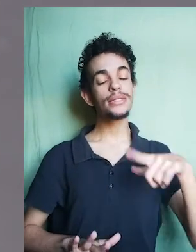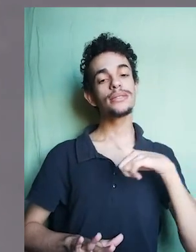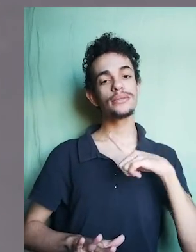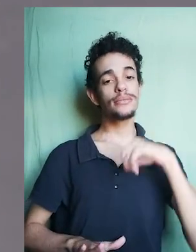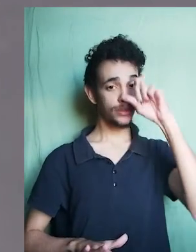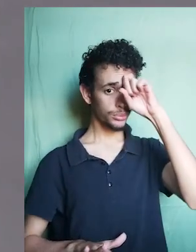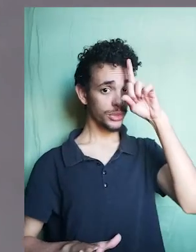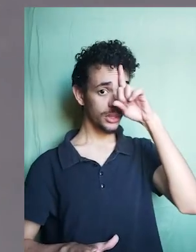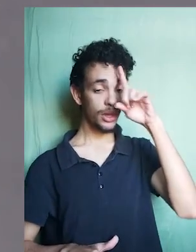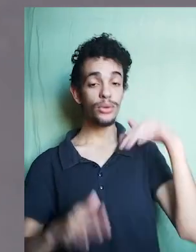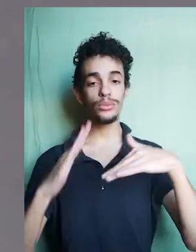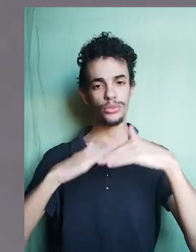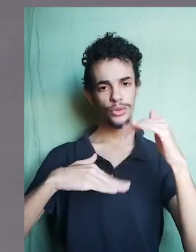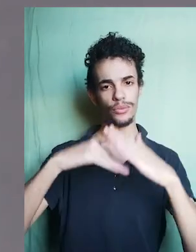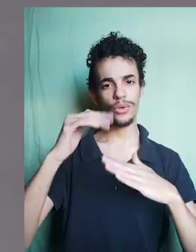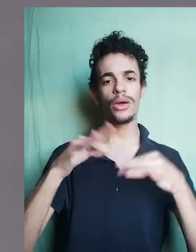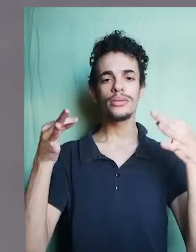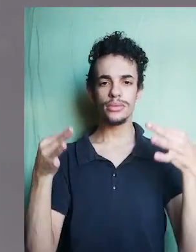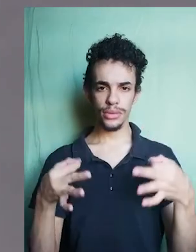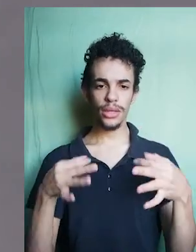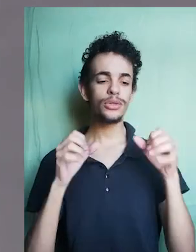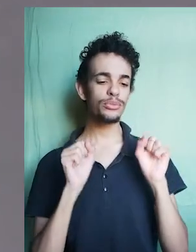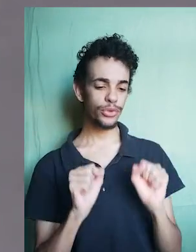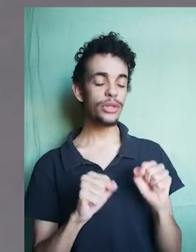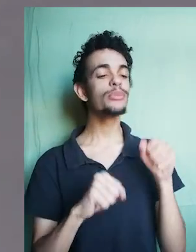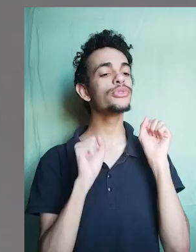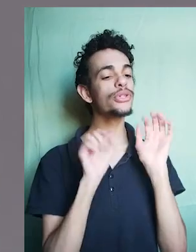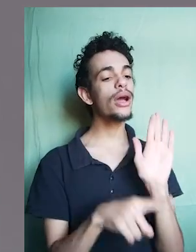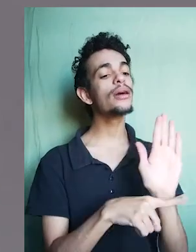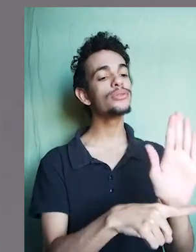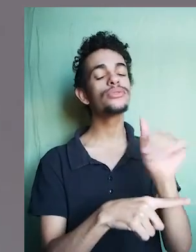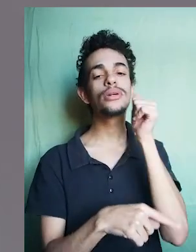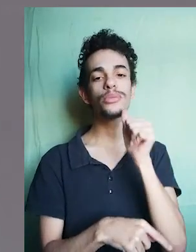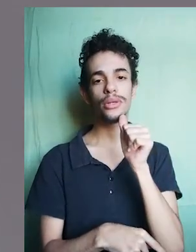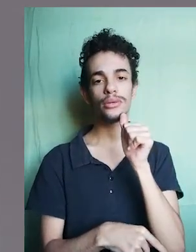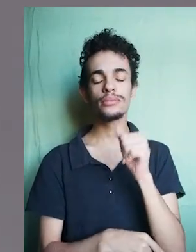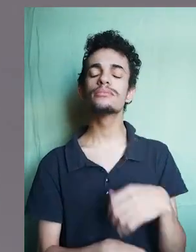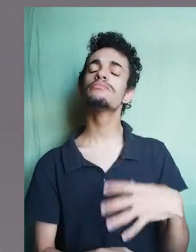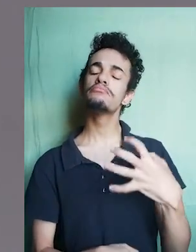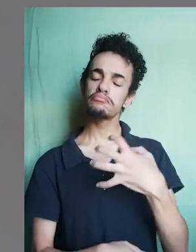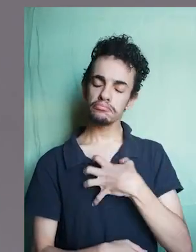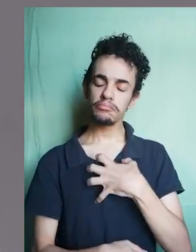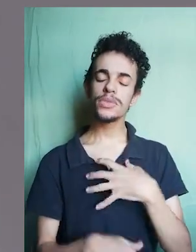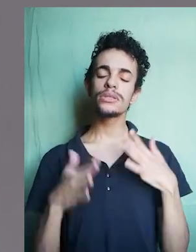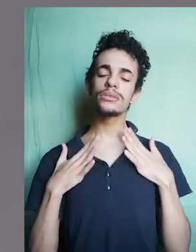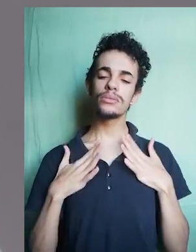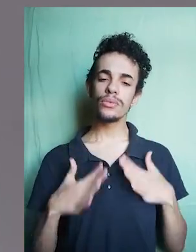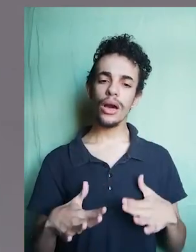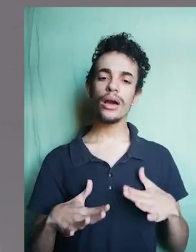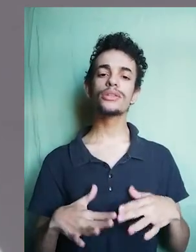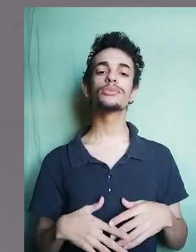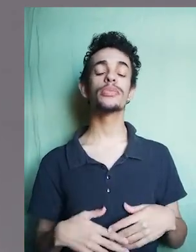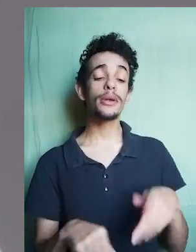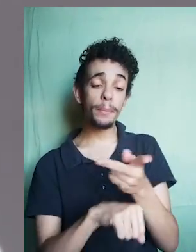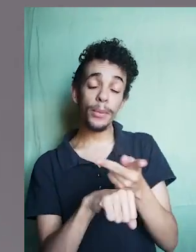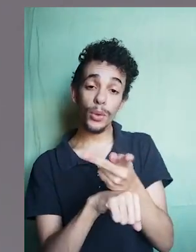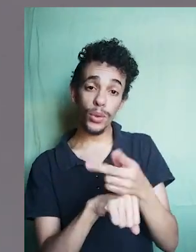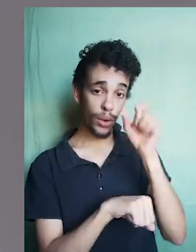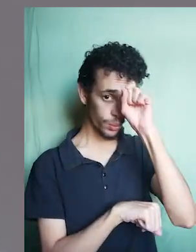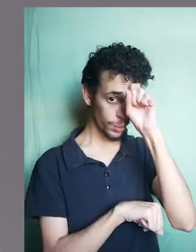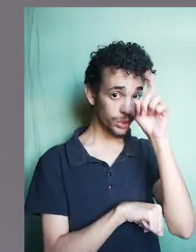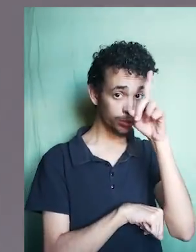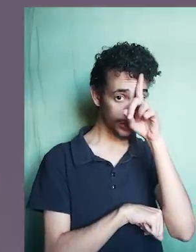também treinados para isso, é identificado isso e nós podemos ajudar essa mulher. Então se sinta à vontade para buscar o Hospital Marieta também, se você estiver